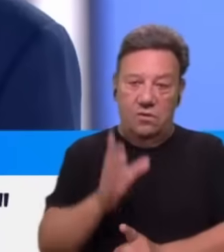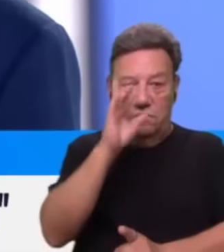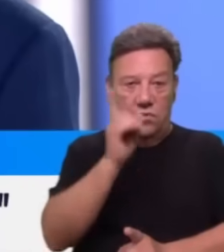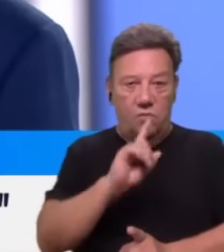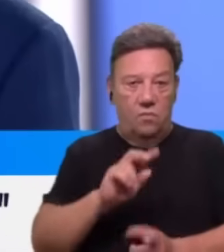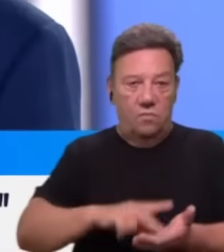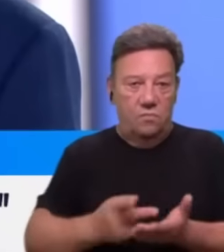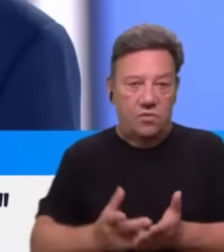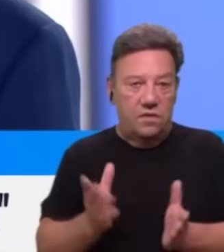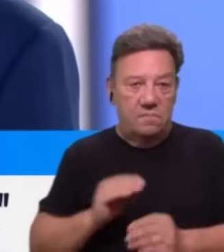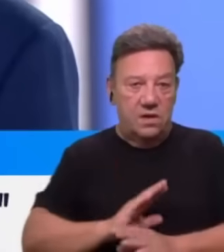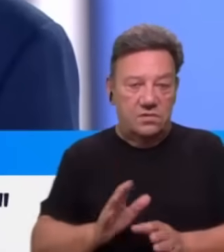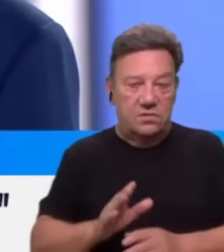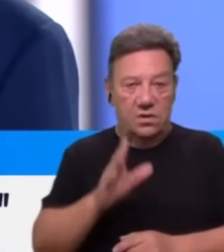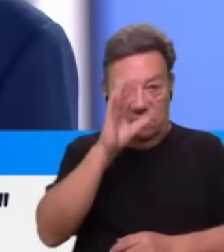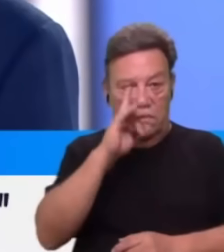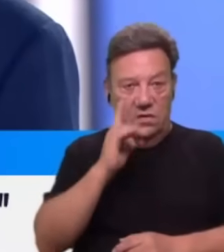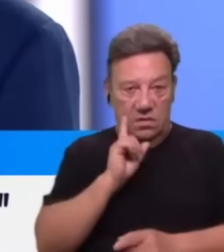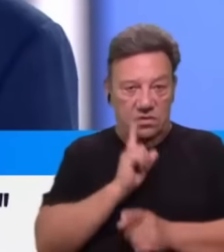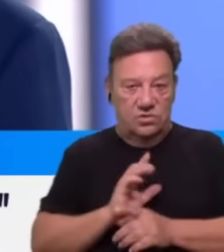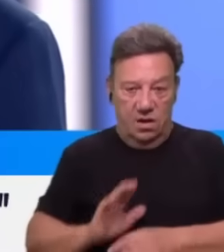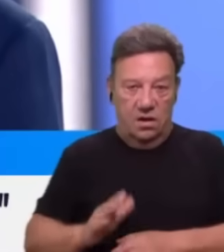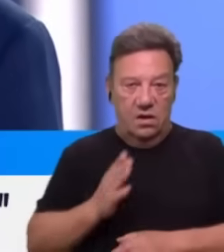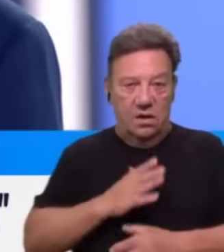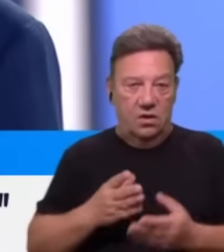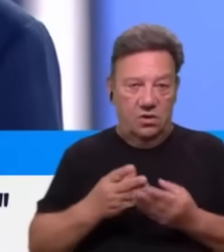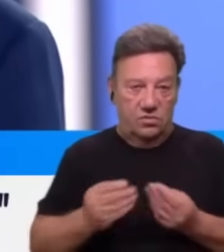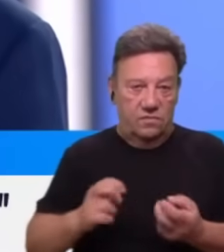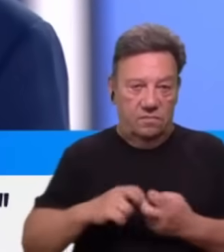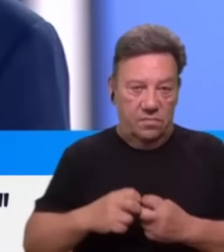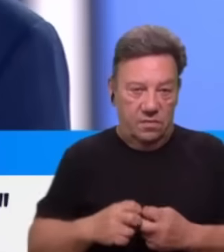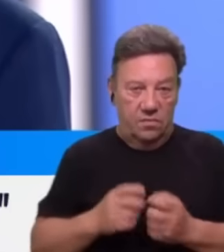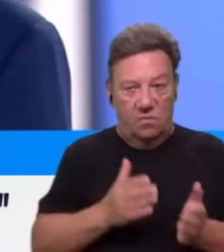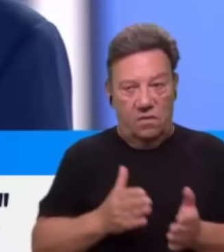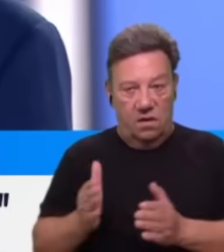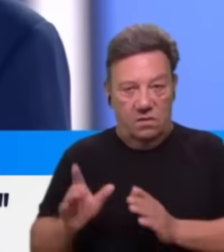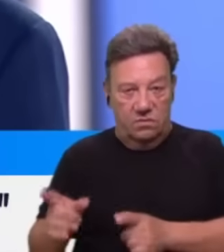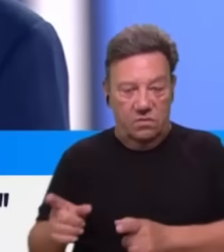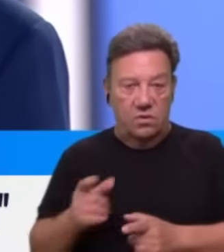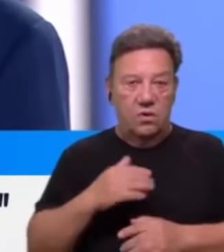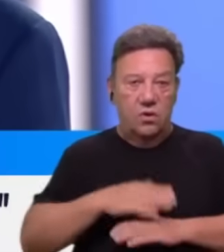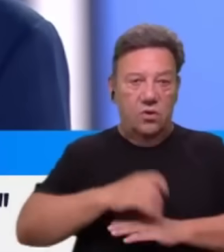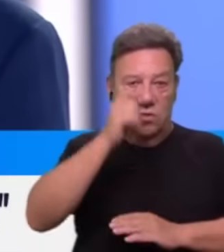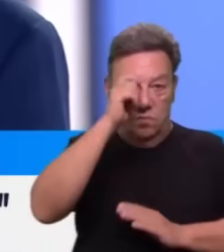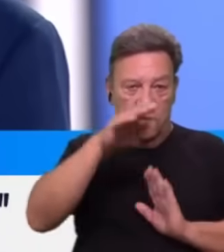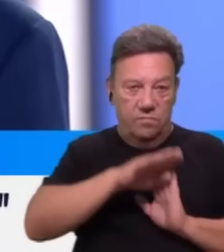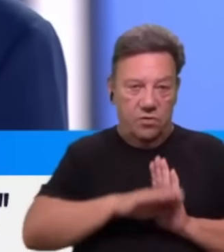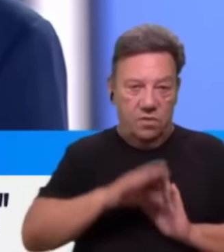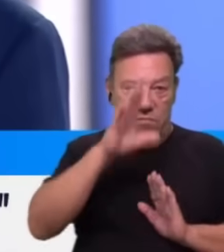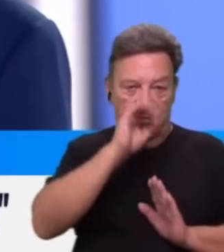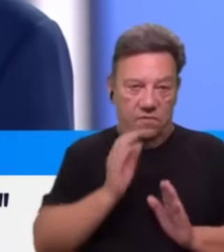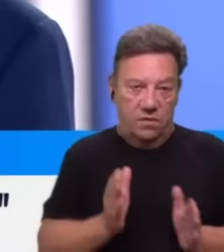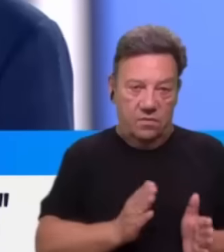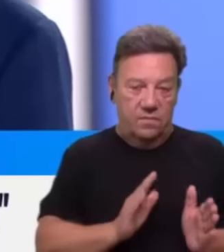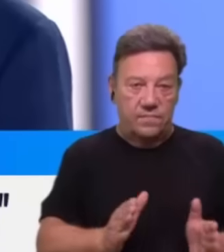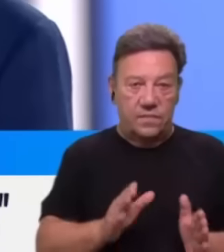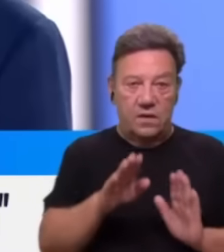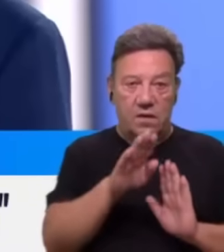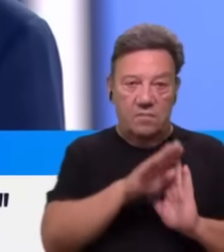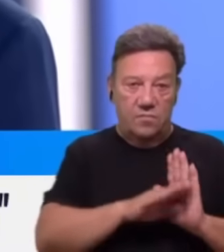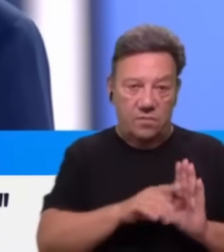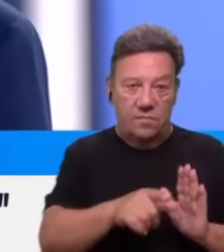não vai mudar o Governo está para resolver problemas por um lado para cumprir o programa do governo por outro programa